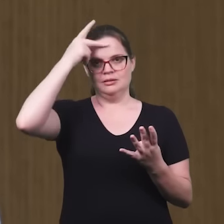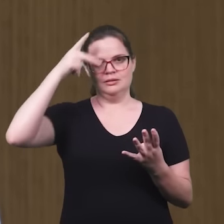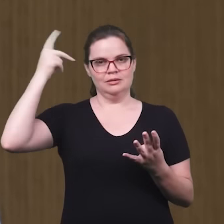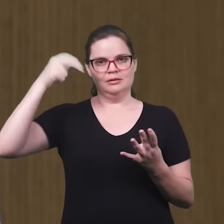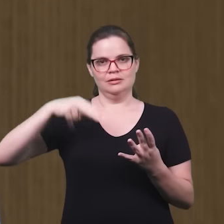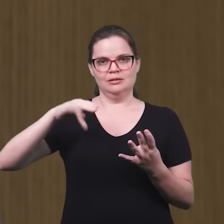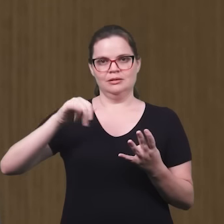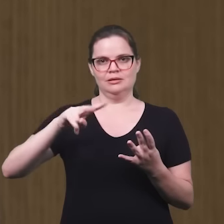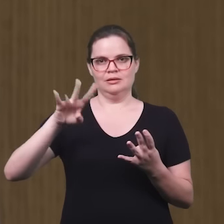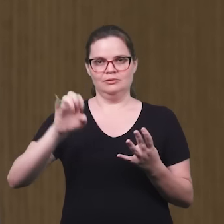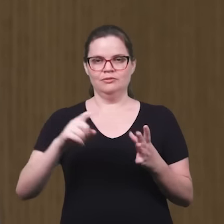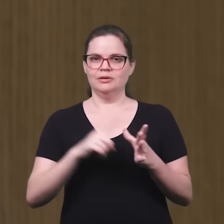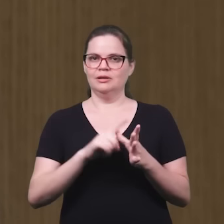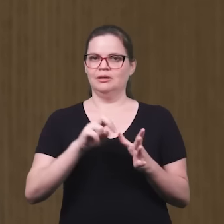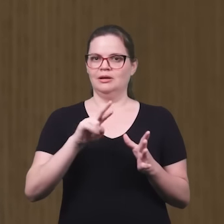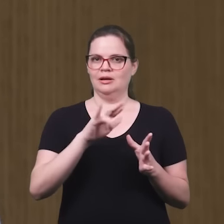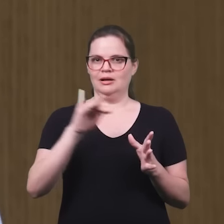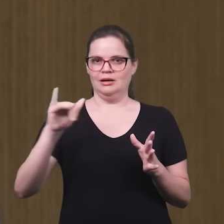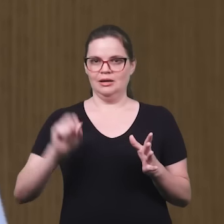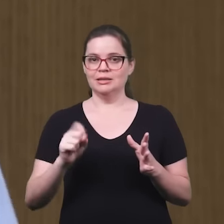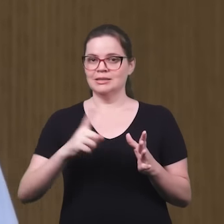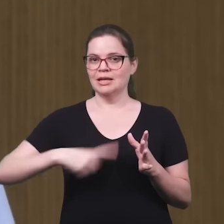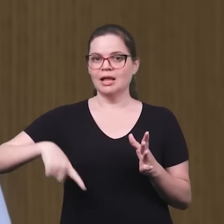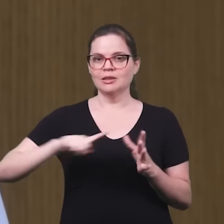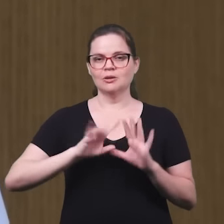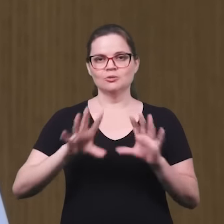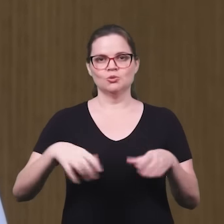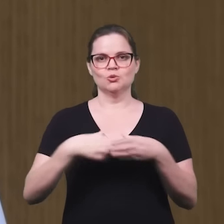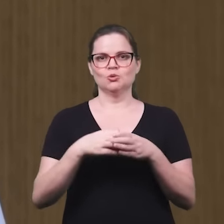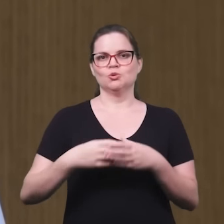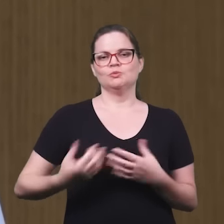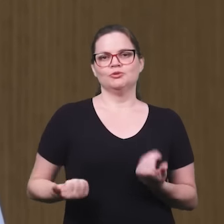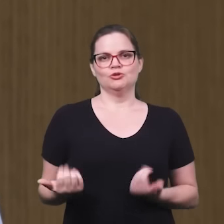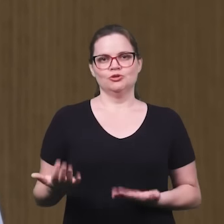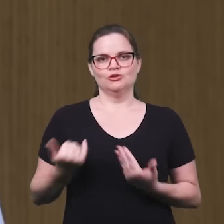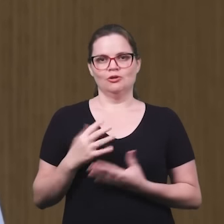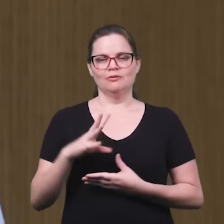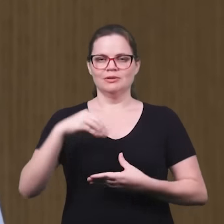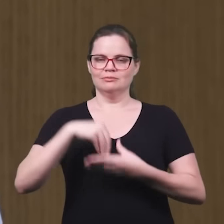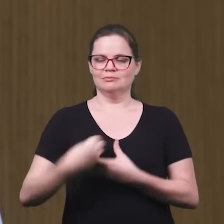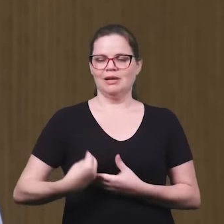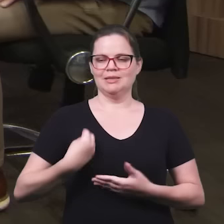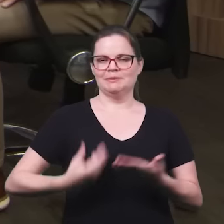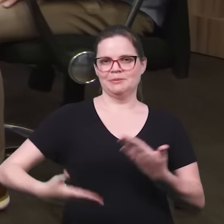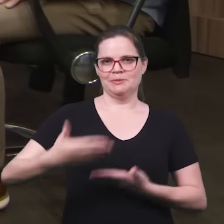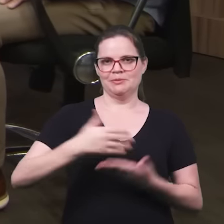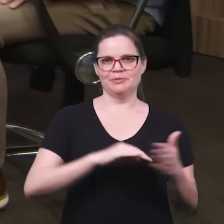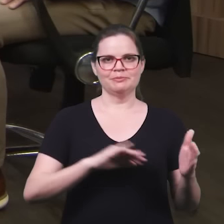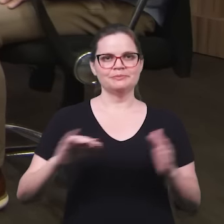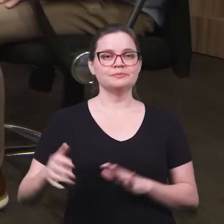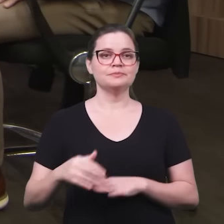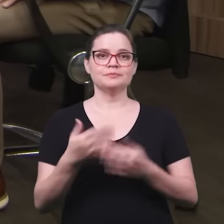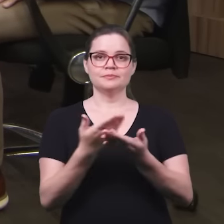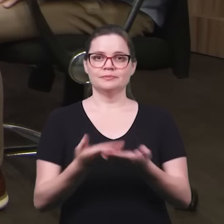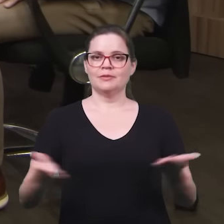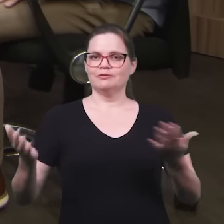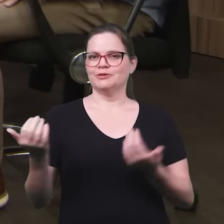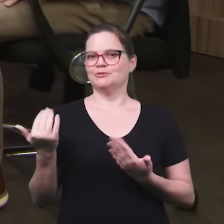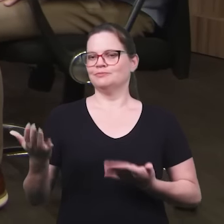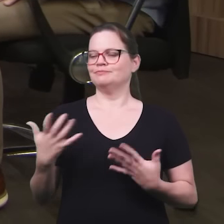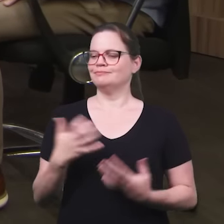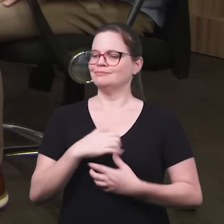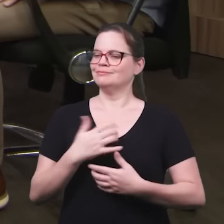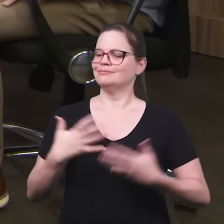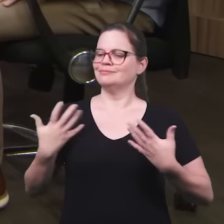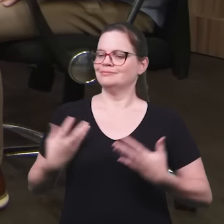a Nínive e a Raíssa. Nós somos os jovens aqui que fazemos parte dessa grande equipe. Muito bem. A vocês,